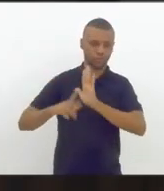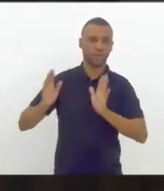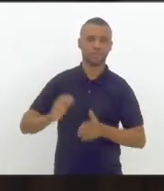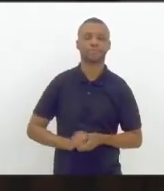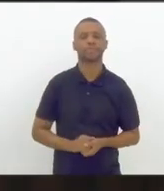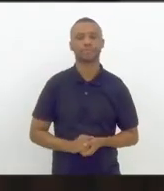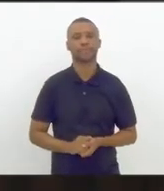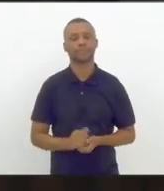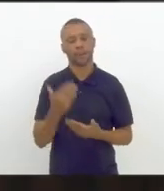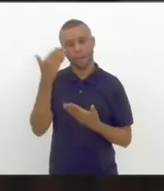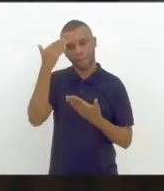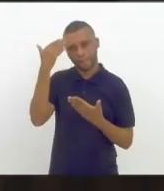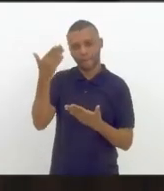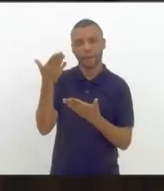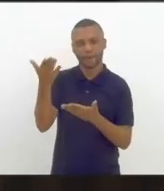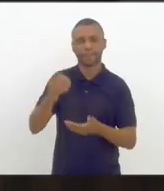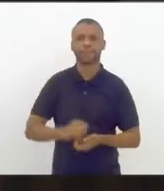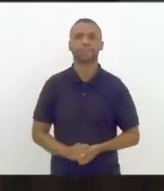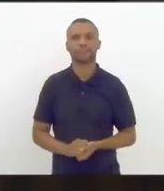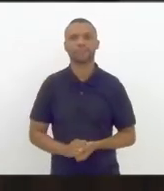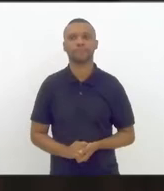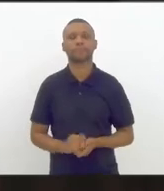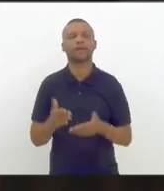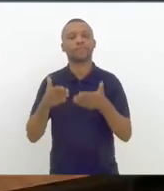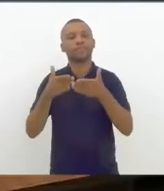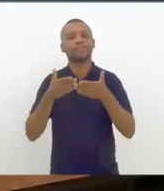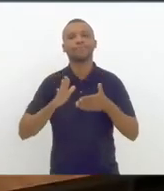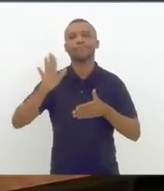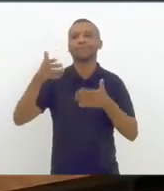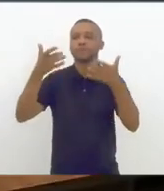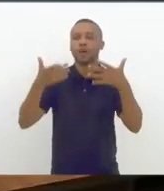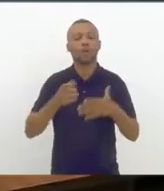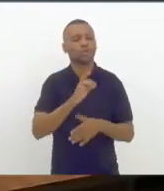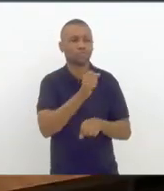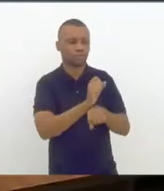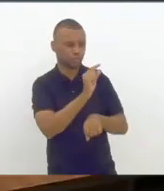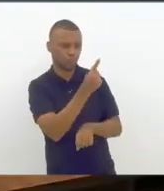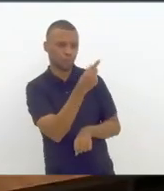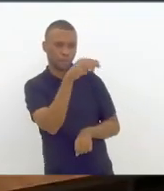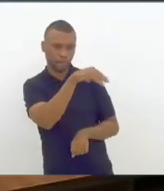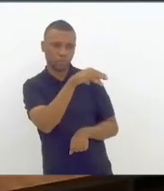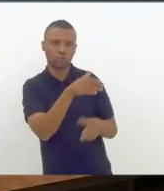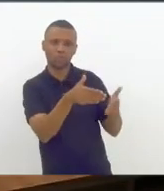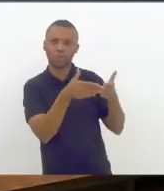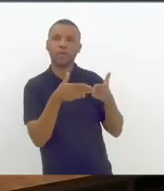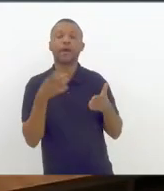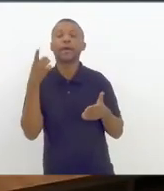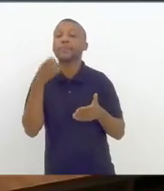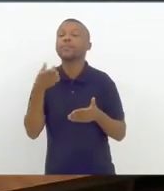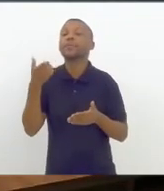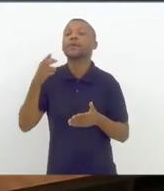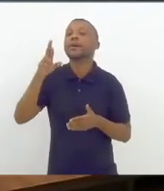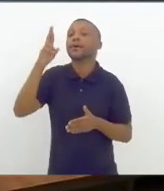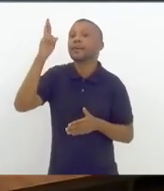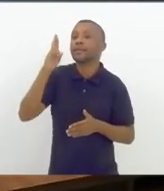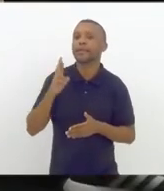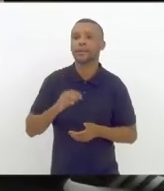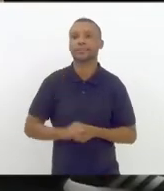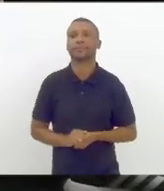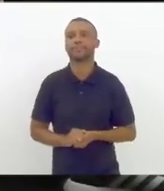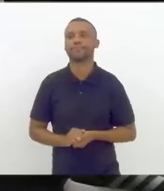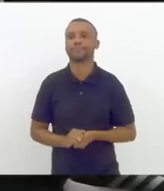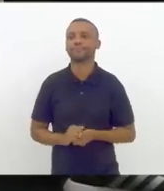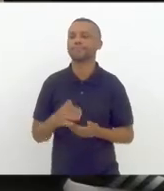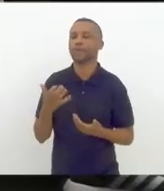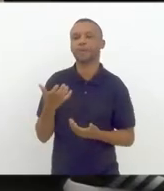coautora. Obrigada por tudo. Questão de ordem, presidente. Só um minuto, por favor. Deputada Renata Souza. Senhora presidenta,